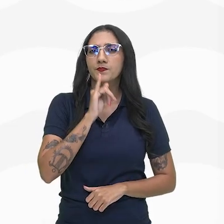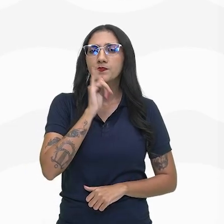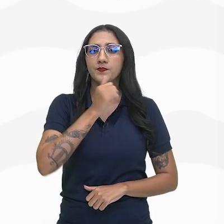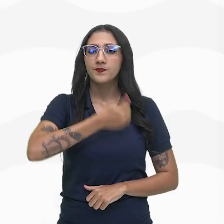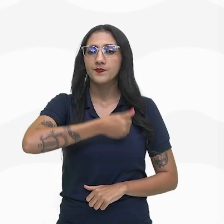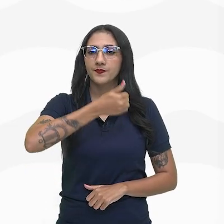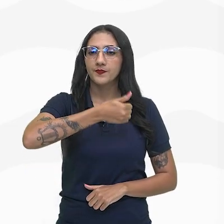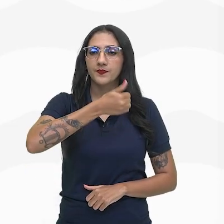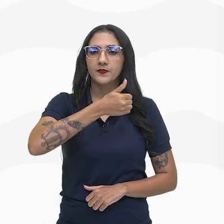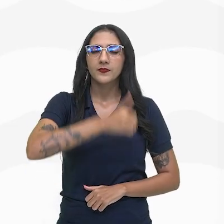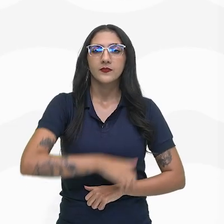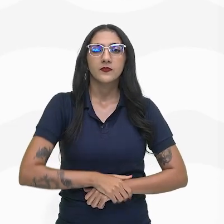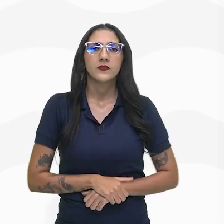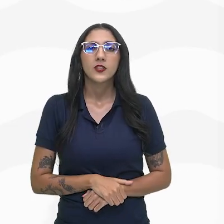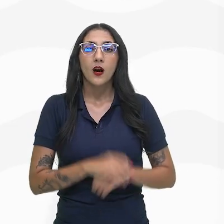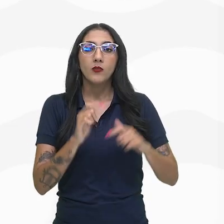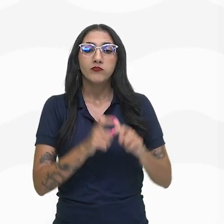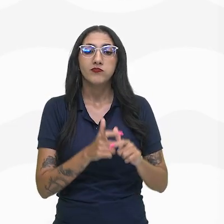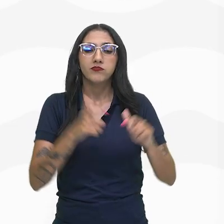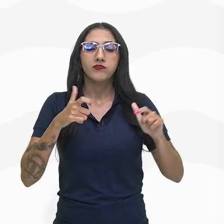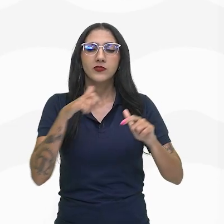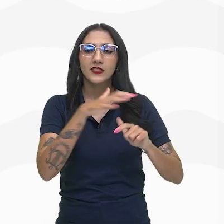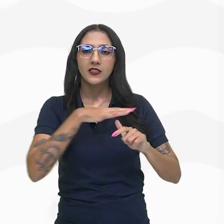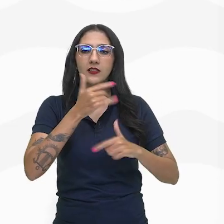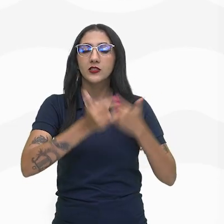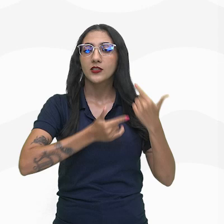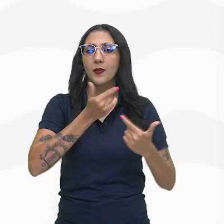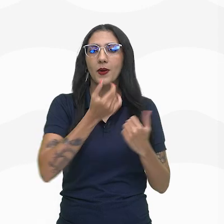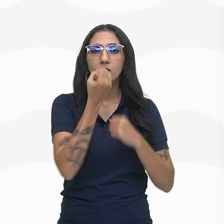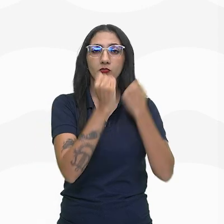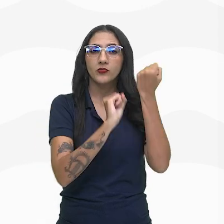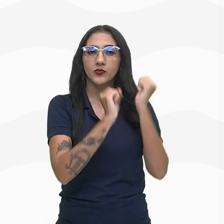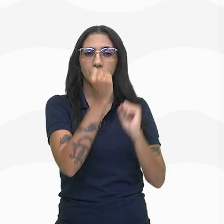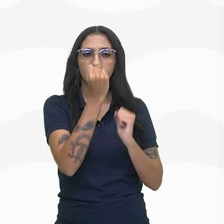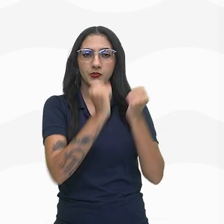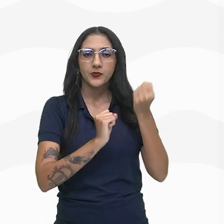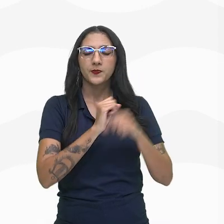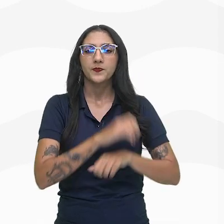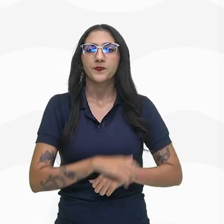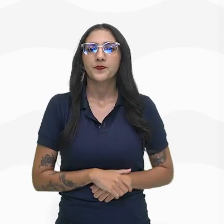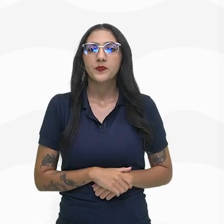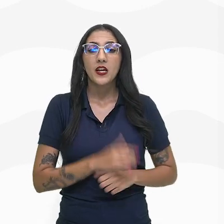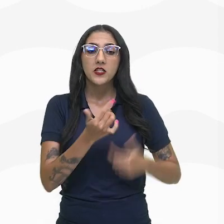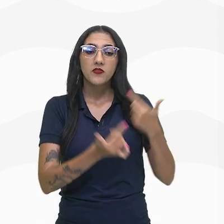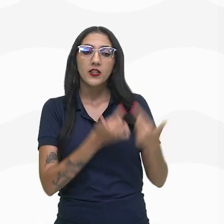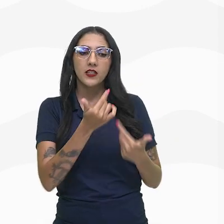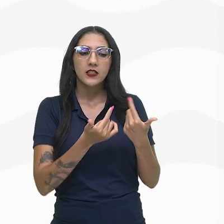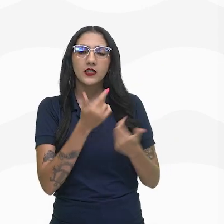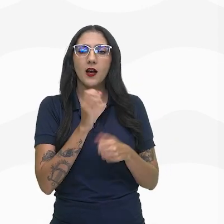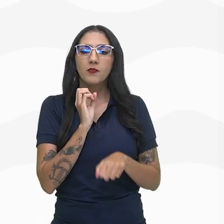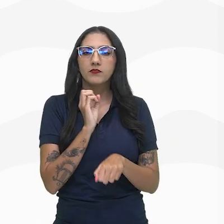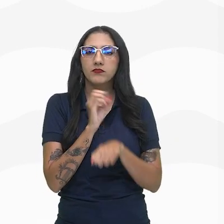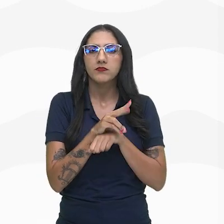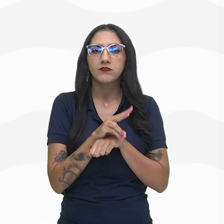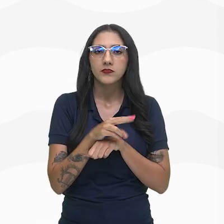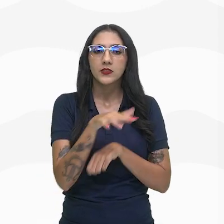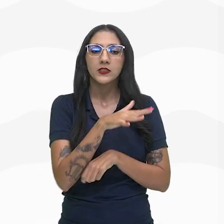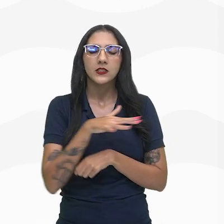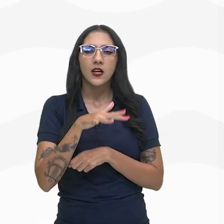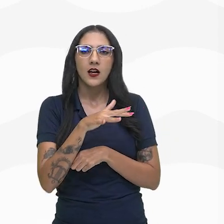professora Manuela, trata do crescimento no Distrito Industrial de Manaus. Então, nós vamos analisar a geração de empregos em uma indústria